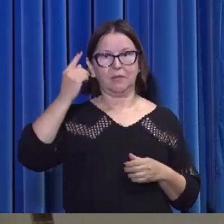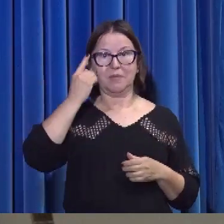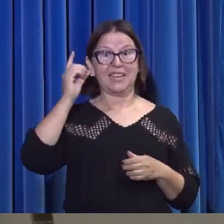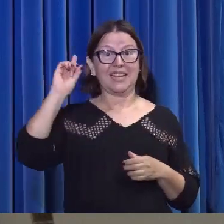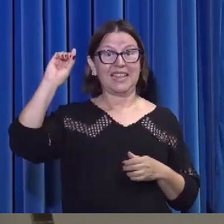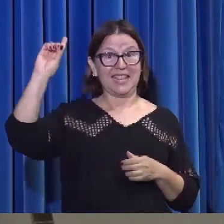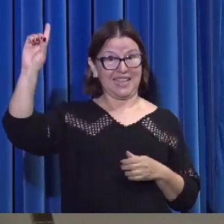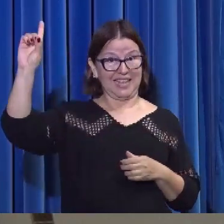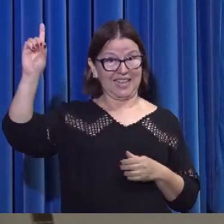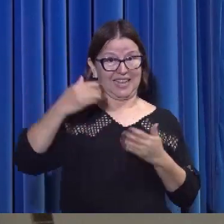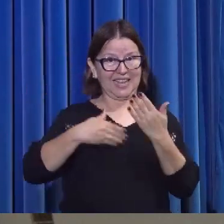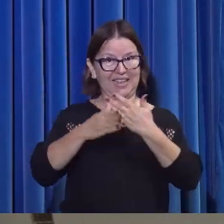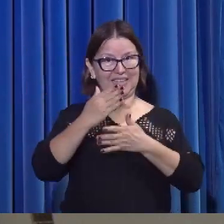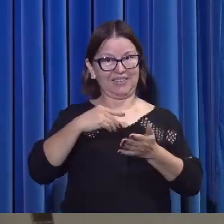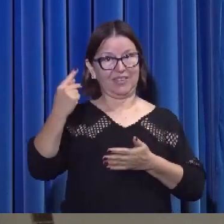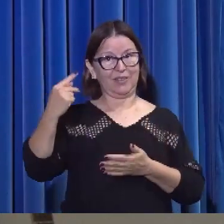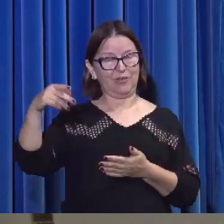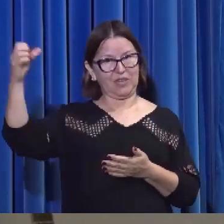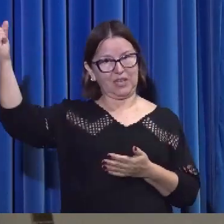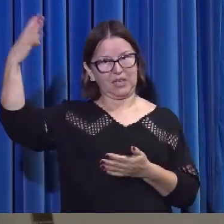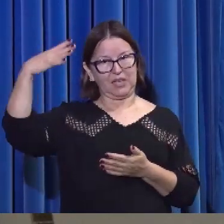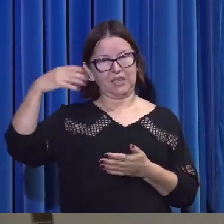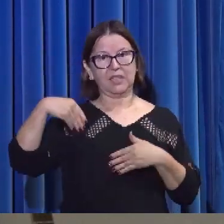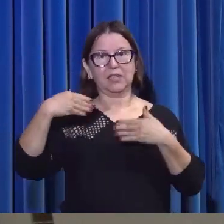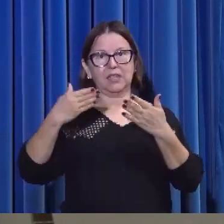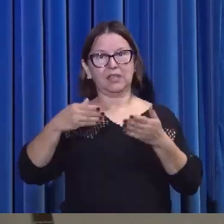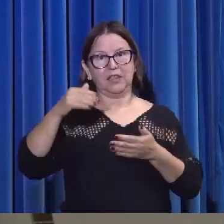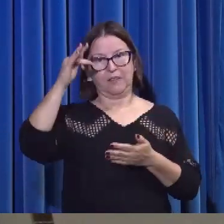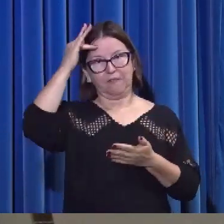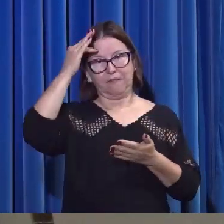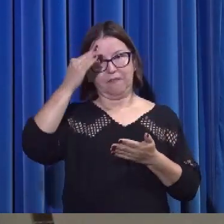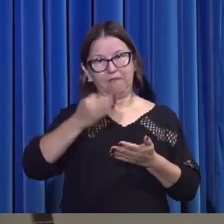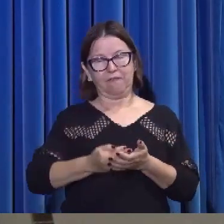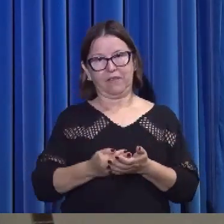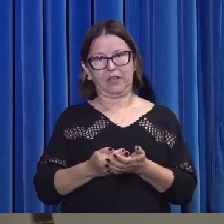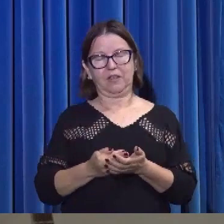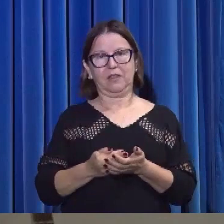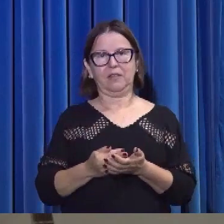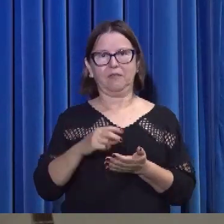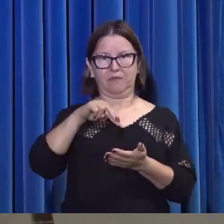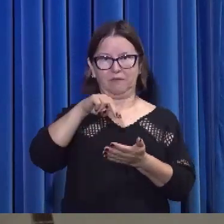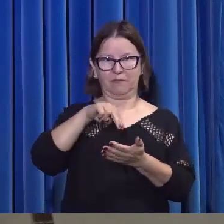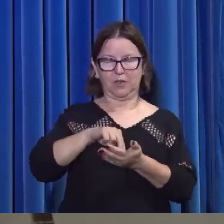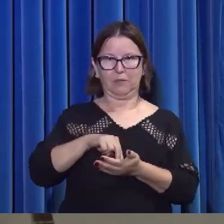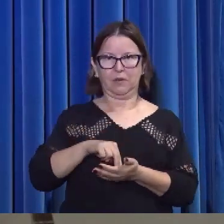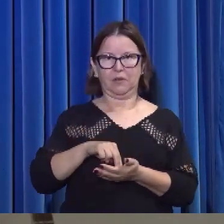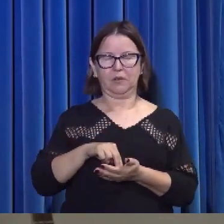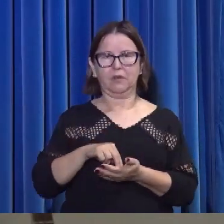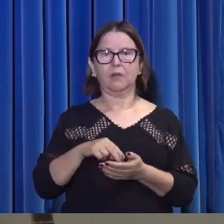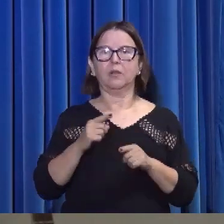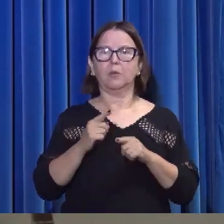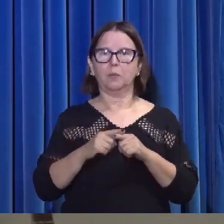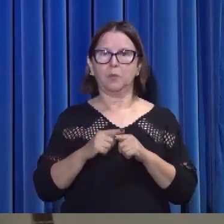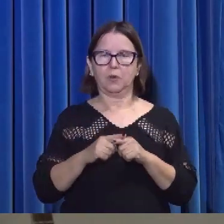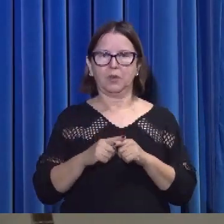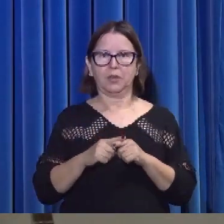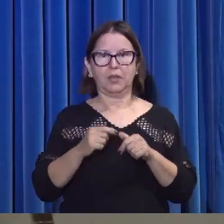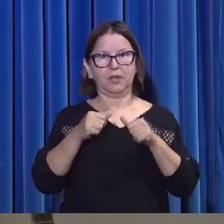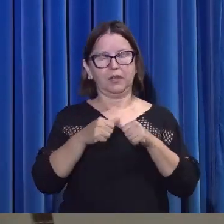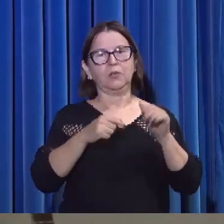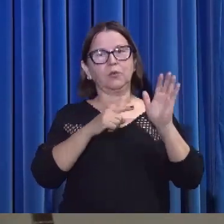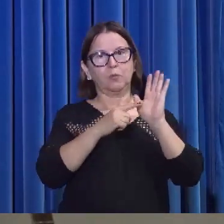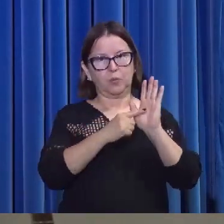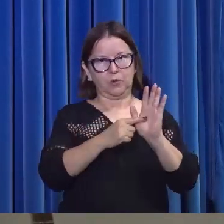conceda uma fé mais firme e robusta, pois está evidente que você ainda é de certo modo imaturo